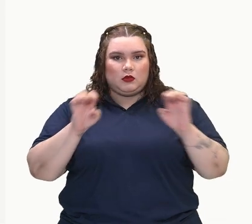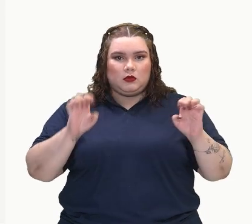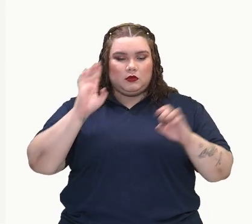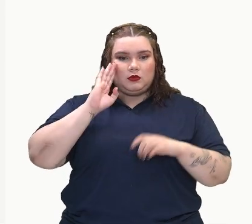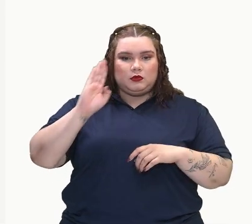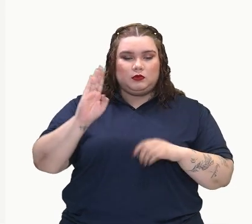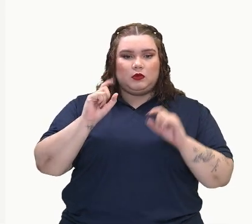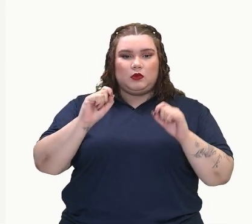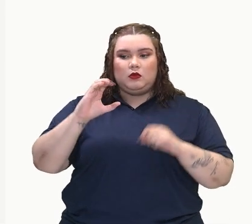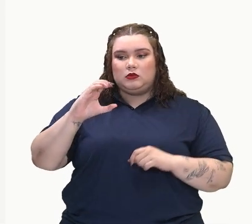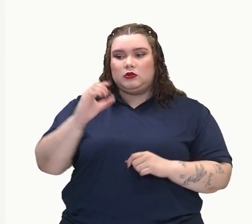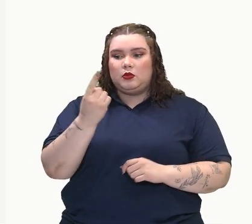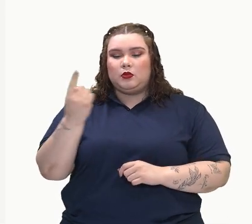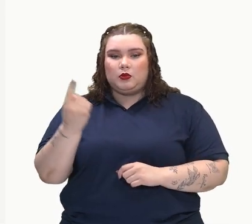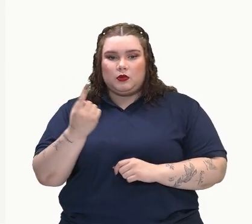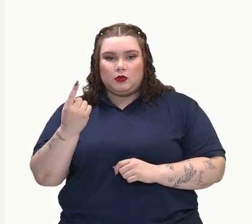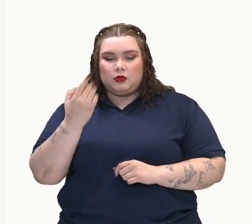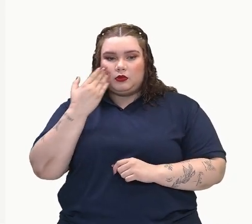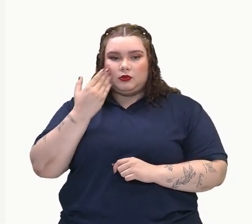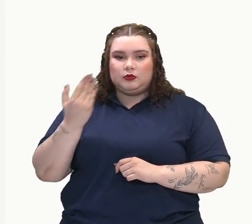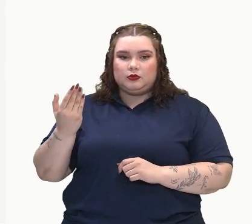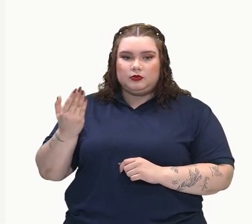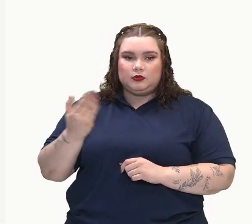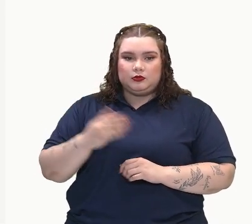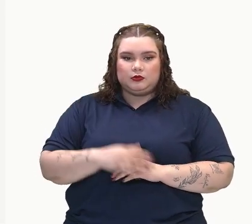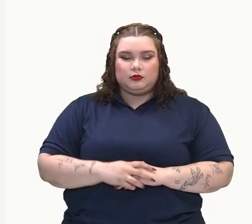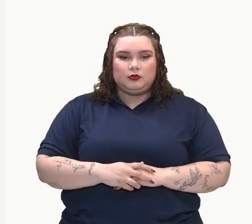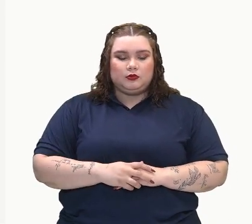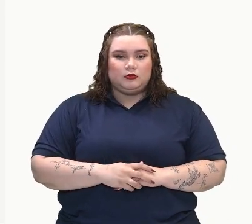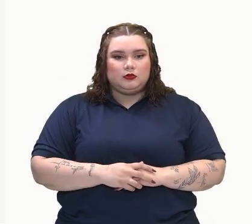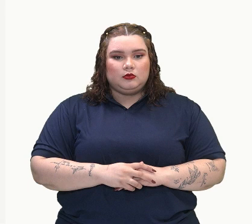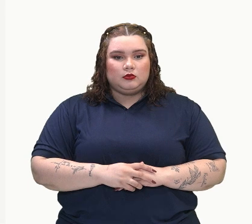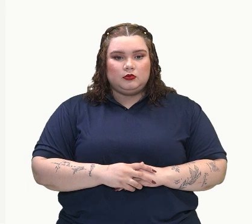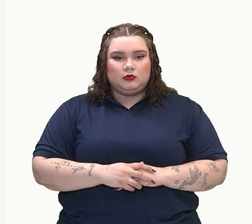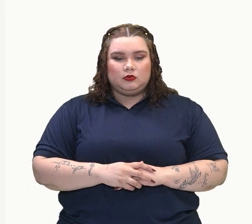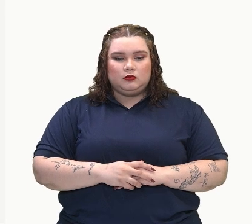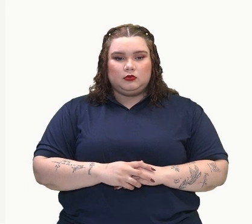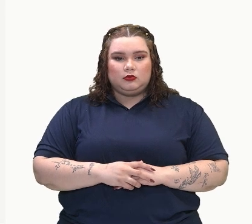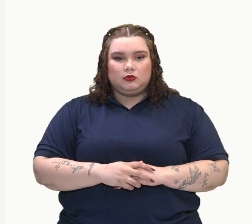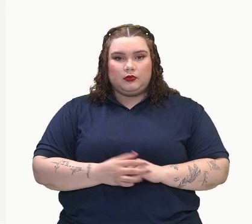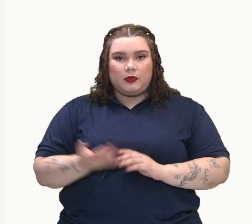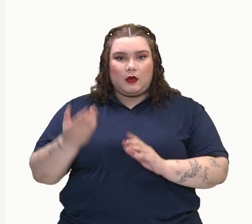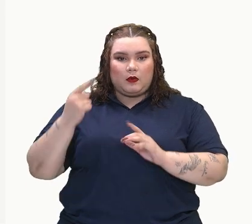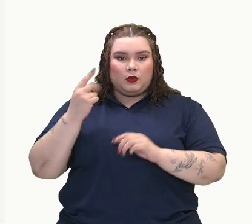de C1. Quem vai ser as coordenadas de C1? Vai ser, como é